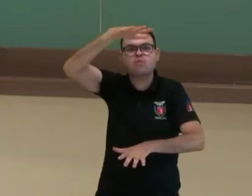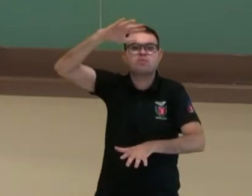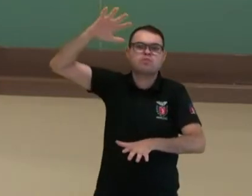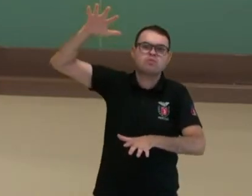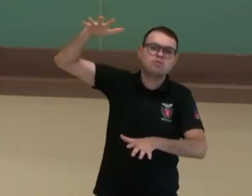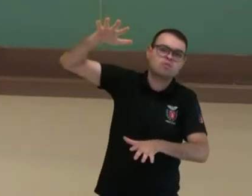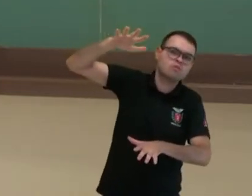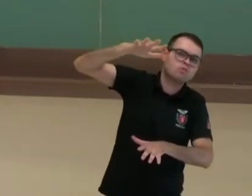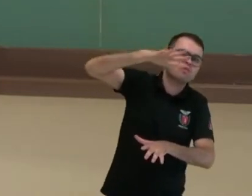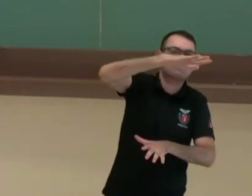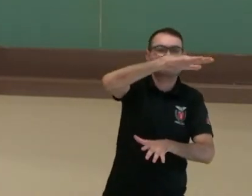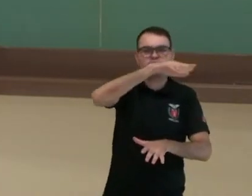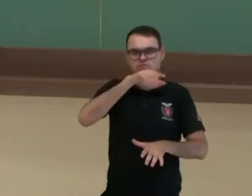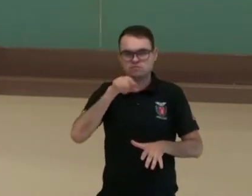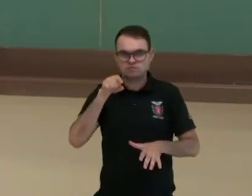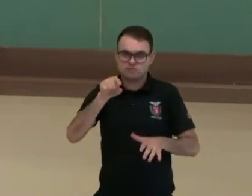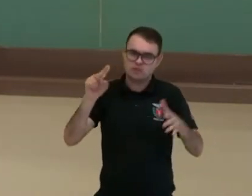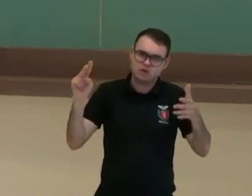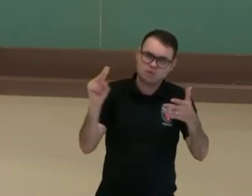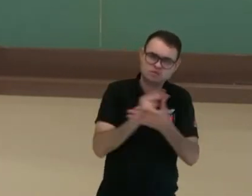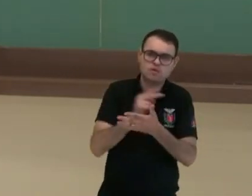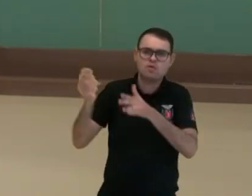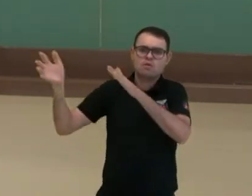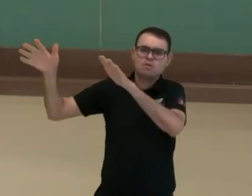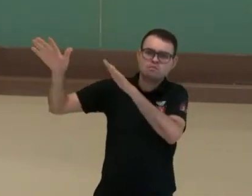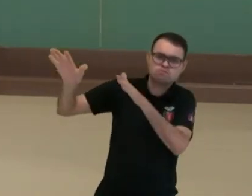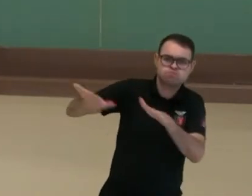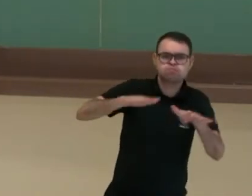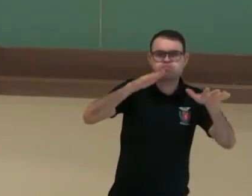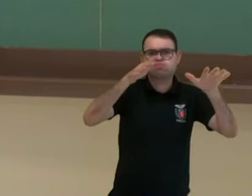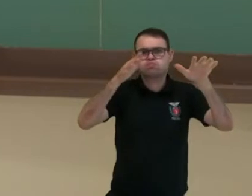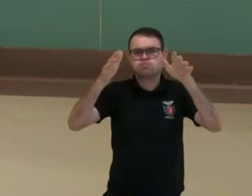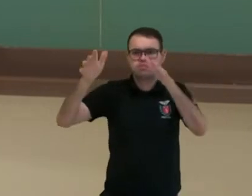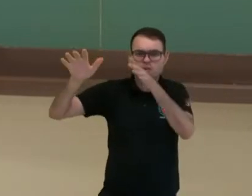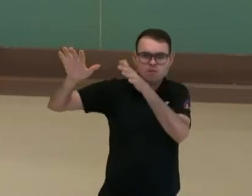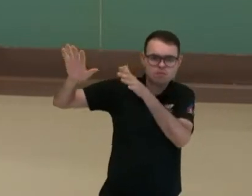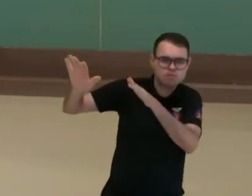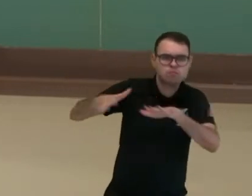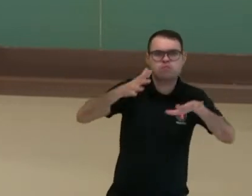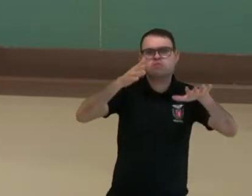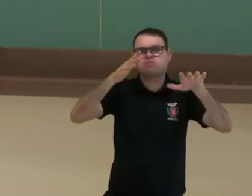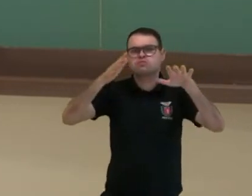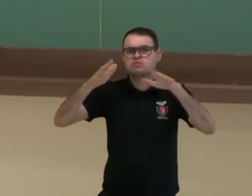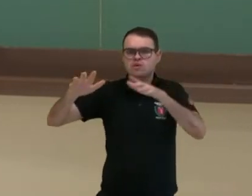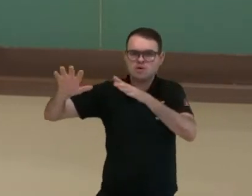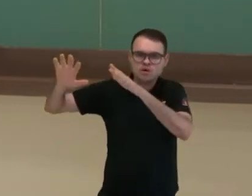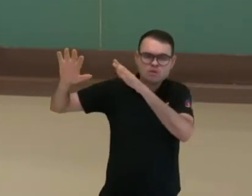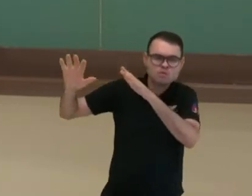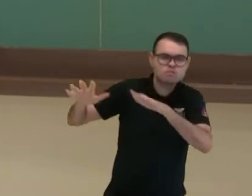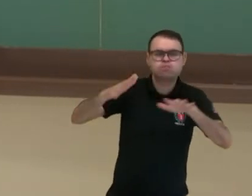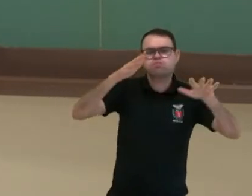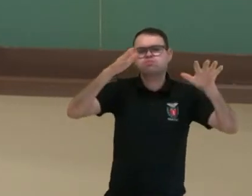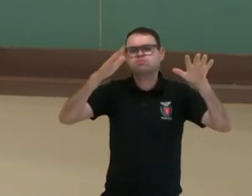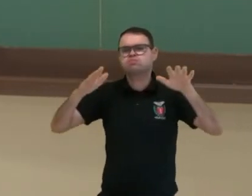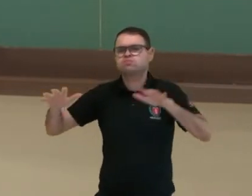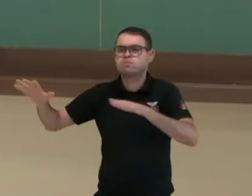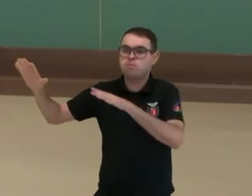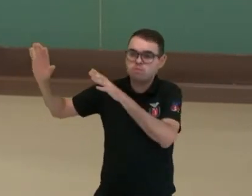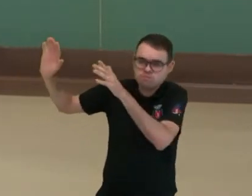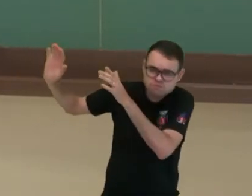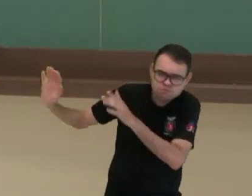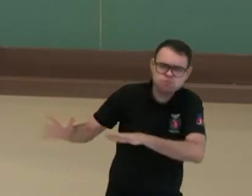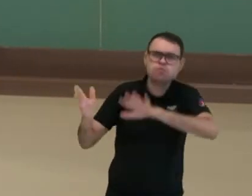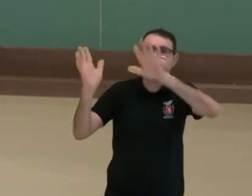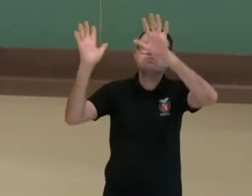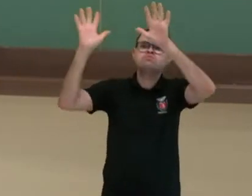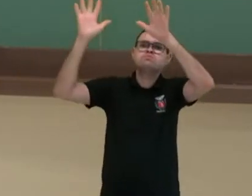no fundo dos oceanos faz essa movimentação das águas e forma grandes ondas e elas